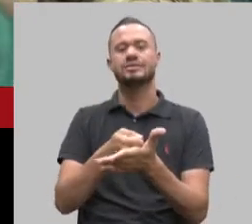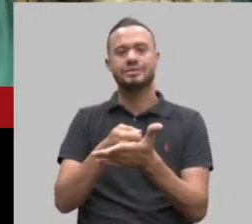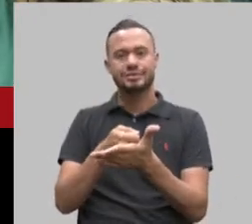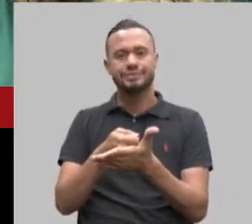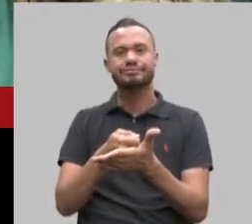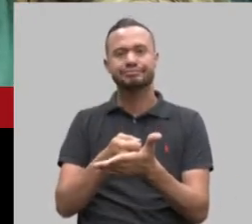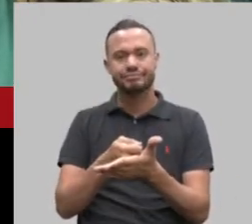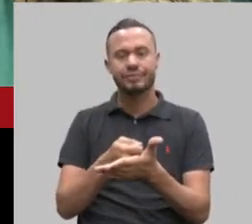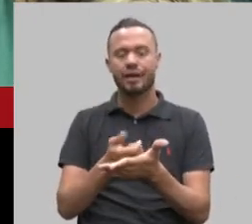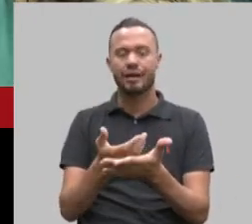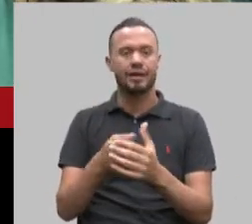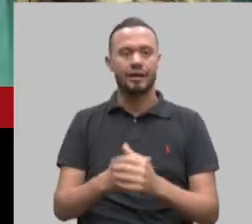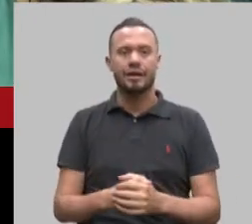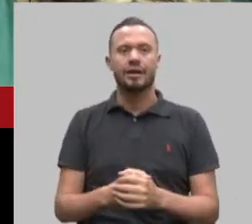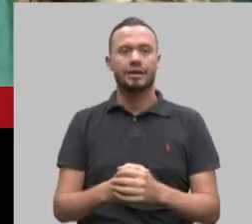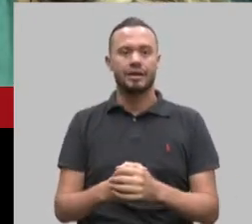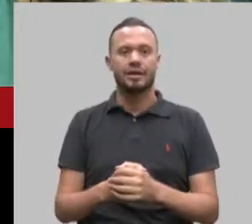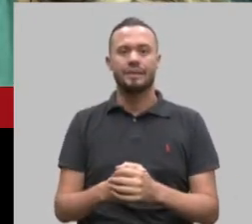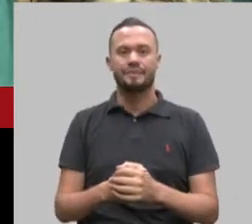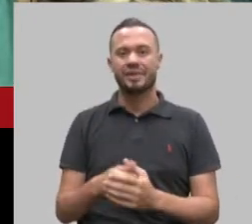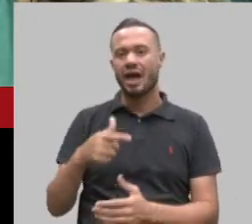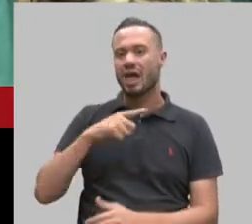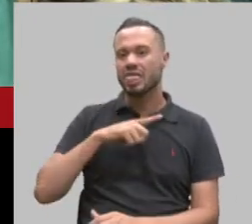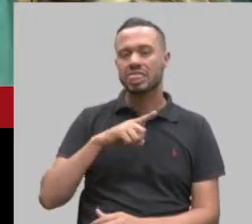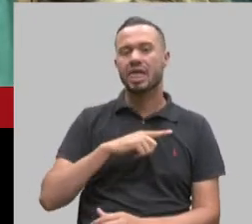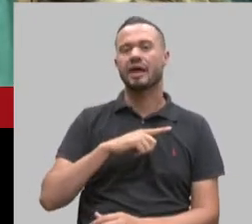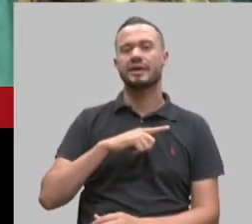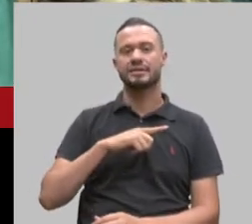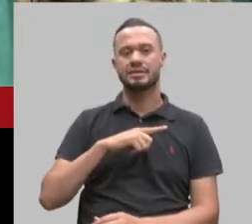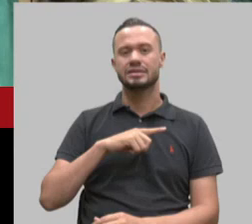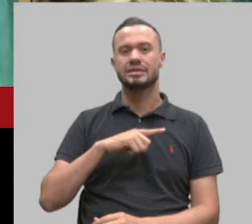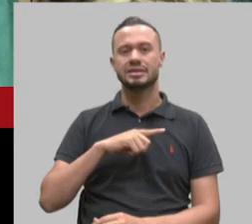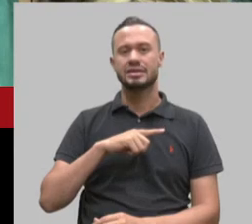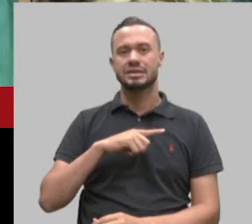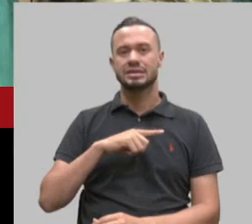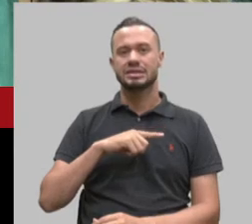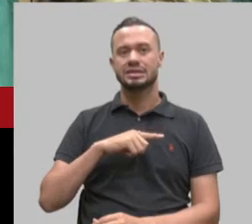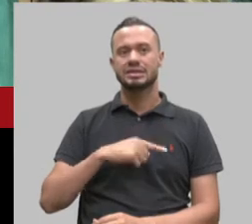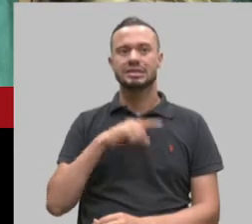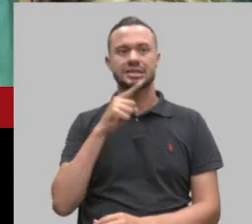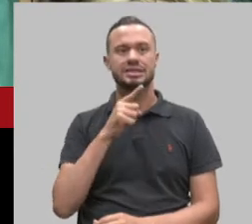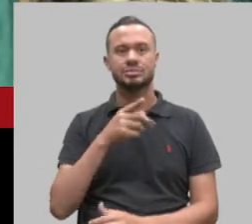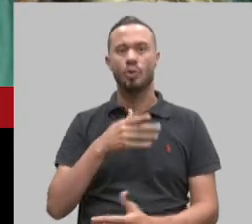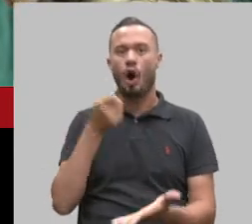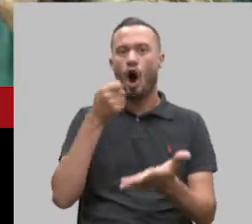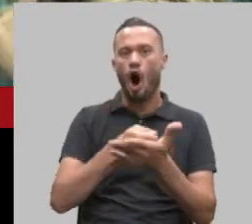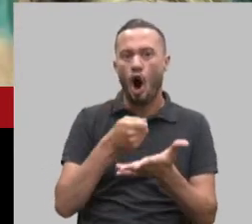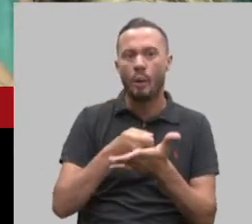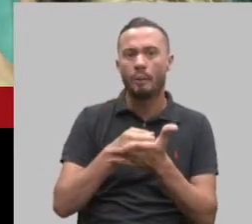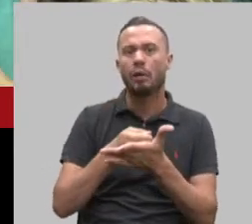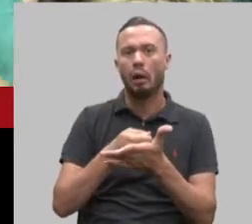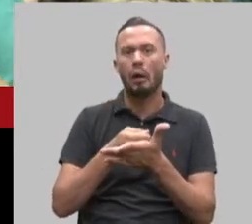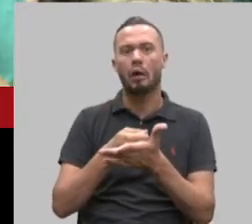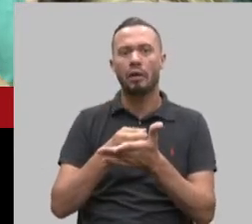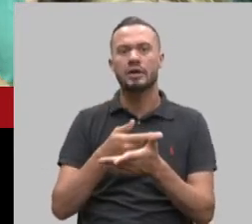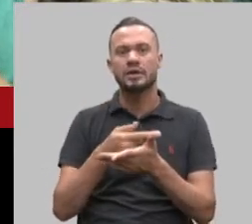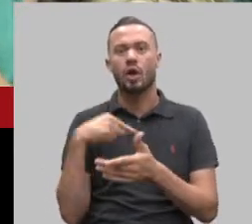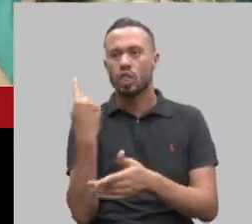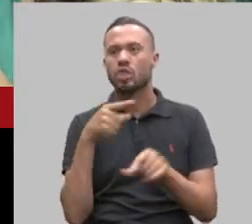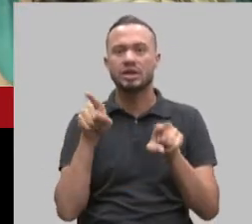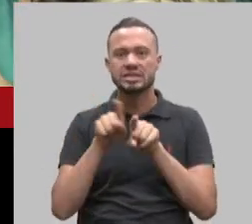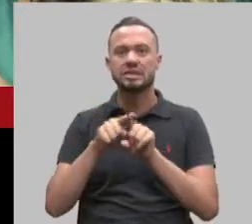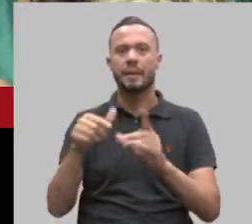sabe eles têm o dever de de cobrar mas caso eles não fazem isso caso eles não fiscalizem é nosso dever também mandar